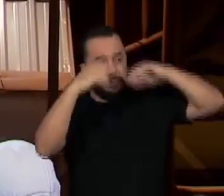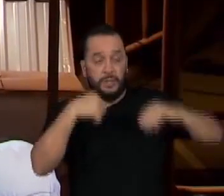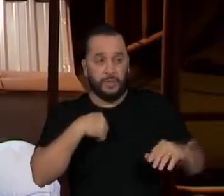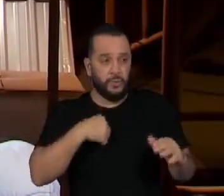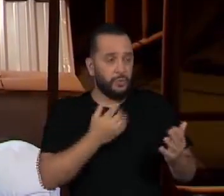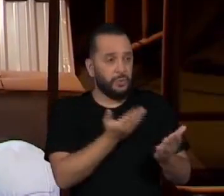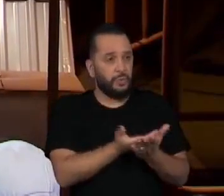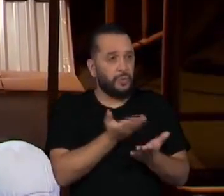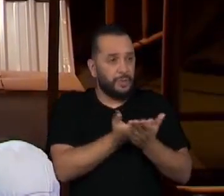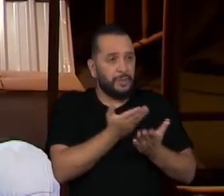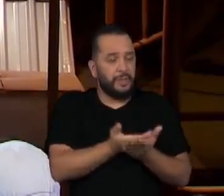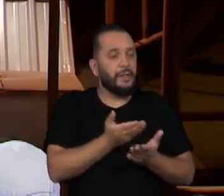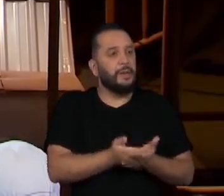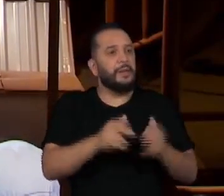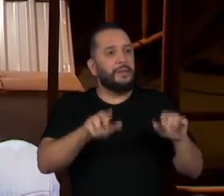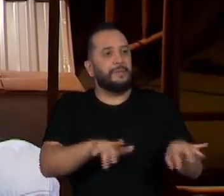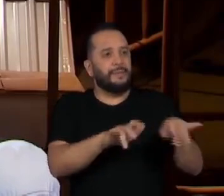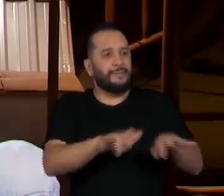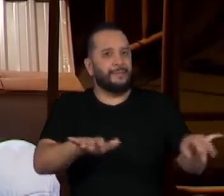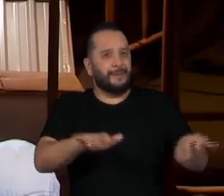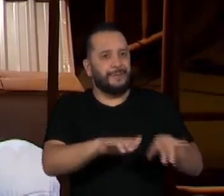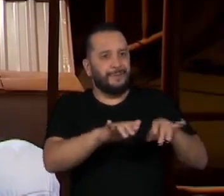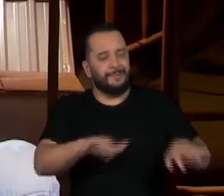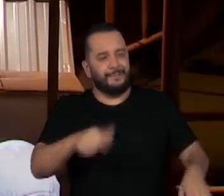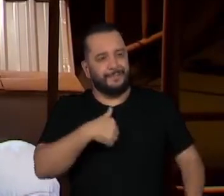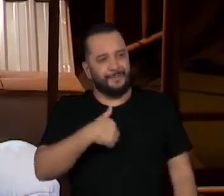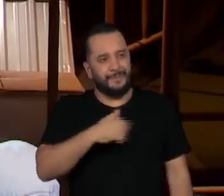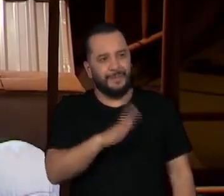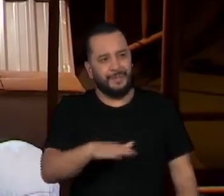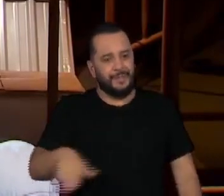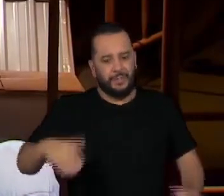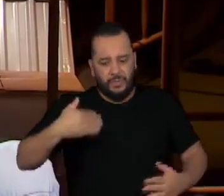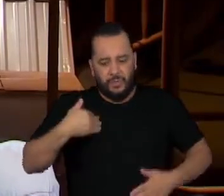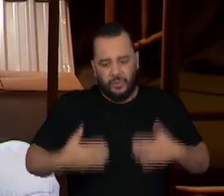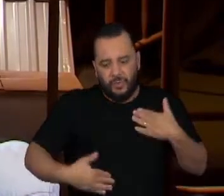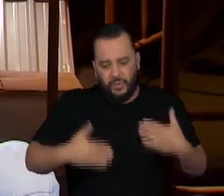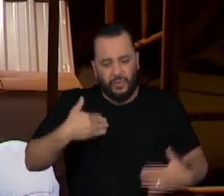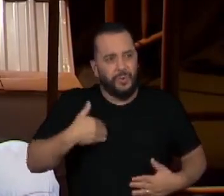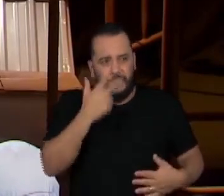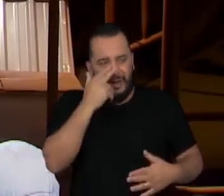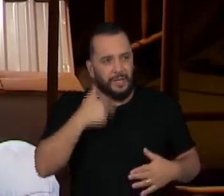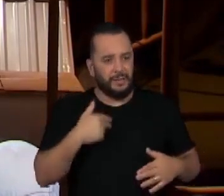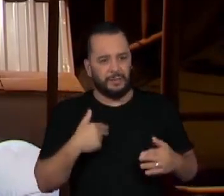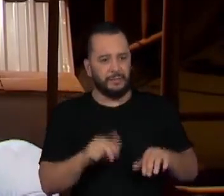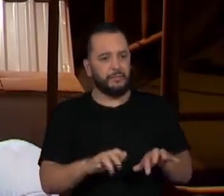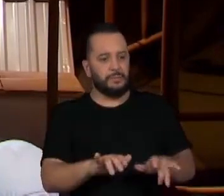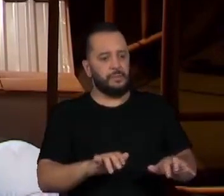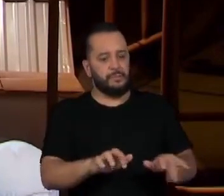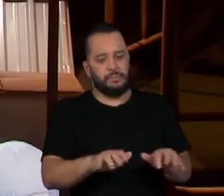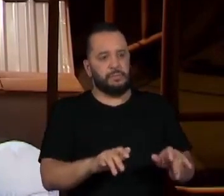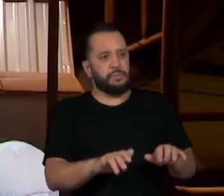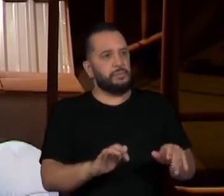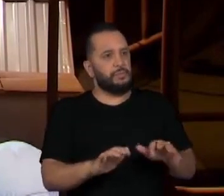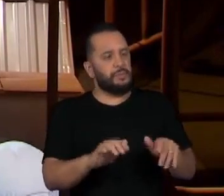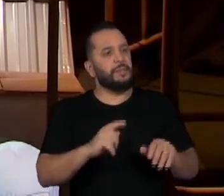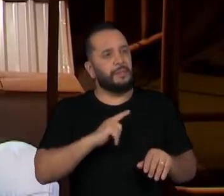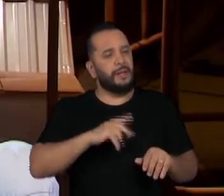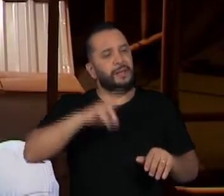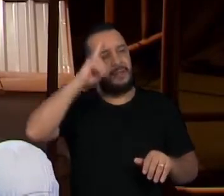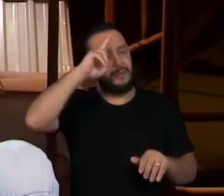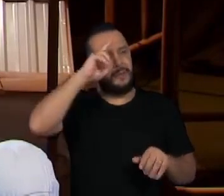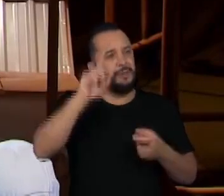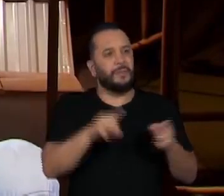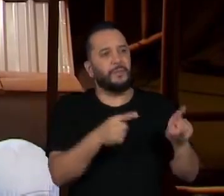piano quando era criança e aprendi que o corpo parece que na hora que você vê os dedos se movem nesta uma memória de uma